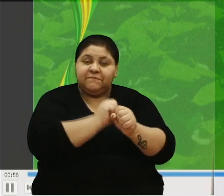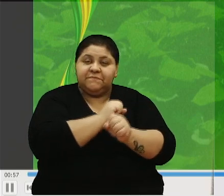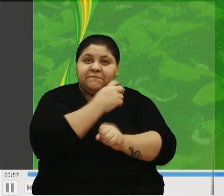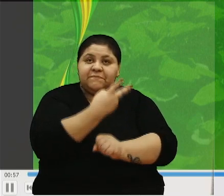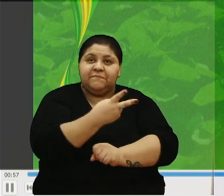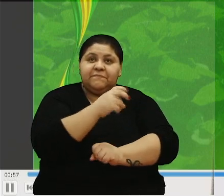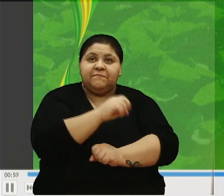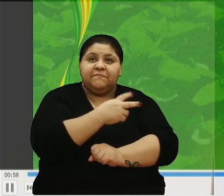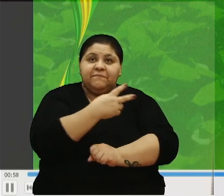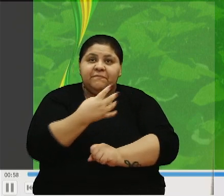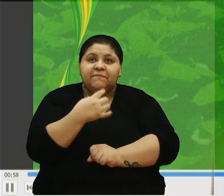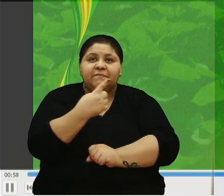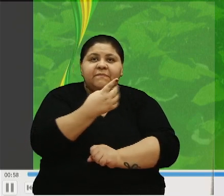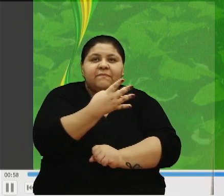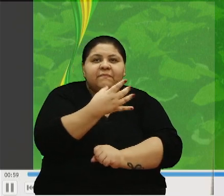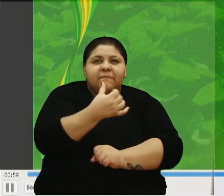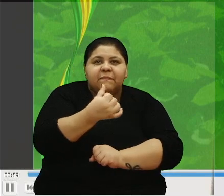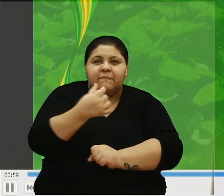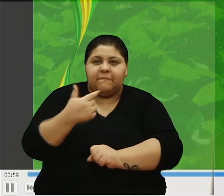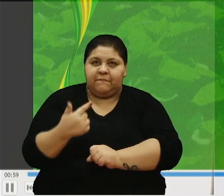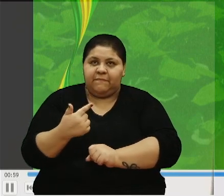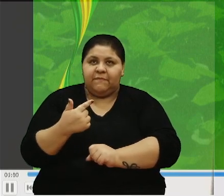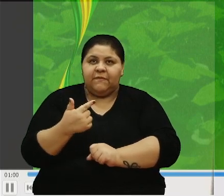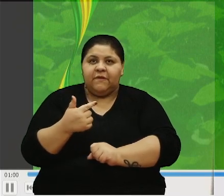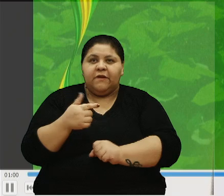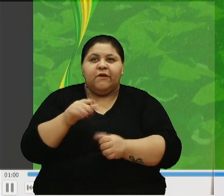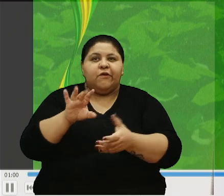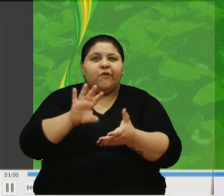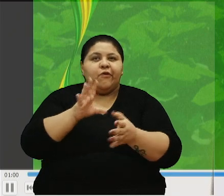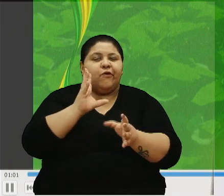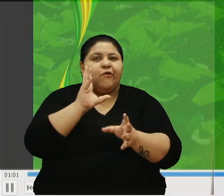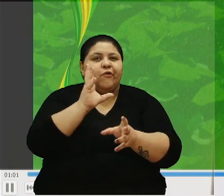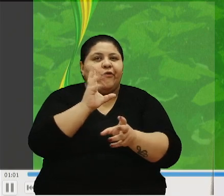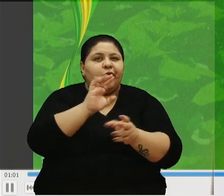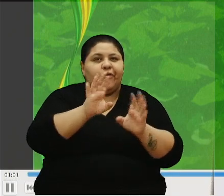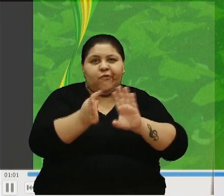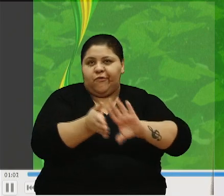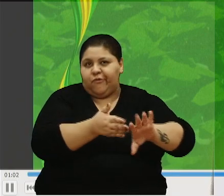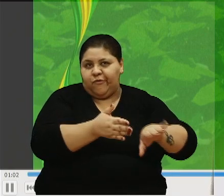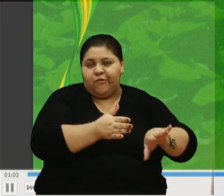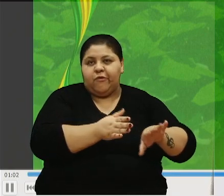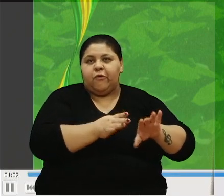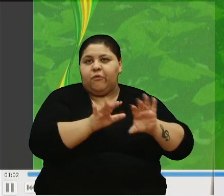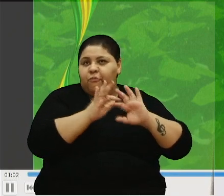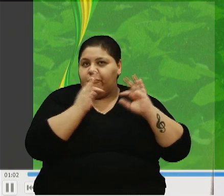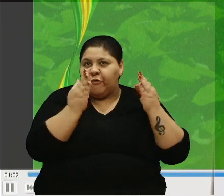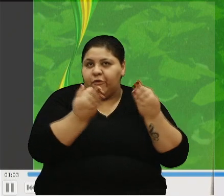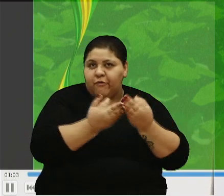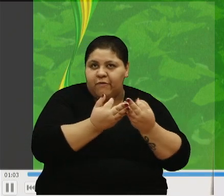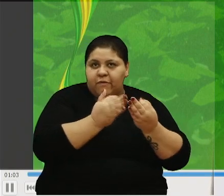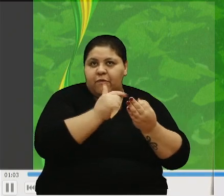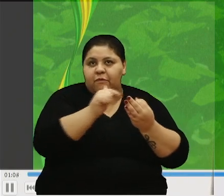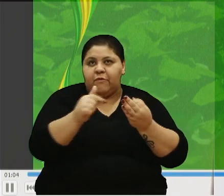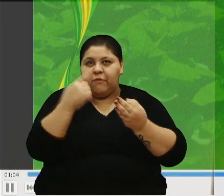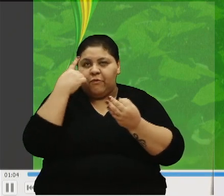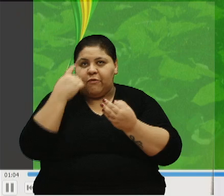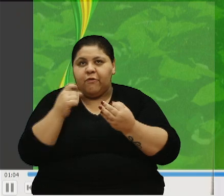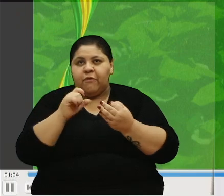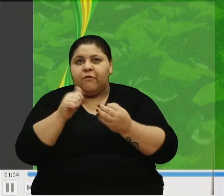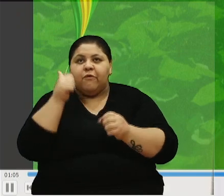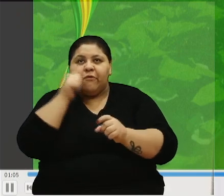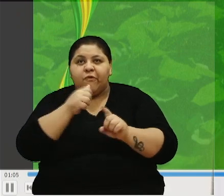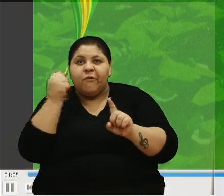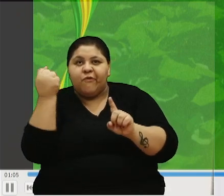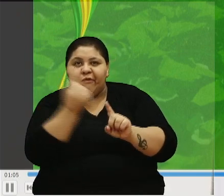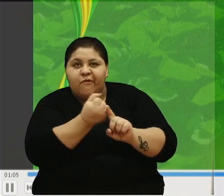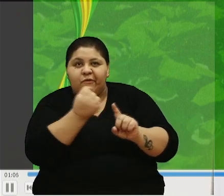2024 foram 1.467. Quando tiramos os casos cometidos por conhecidas ou estranhas, os feminicídios